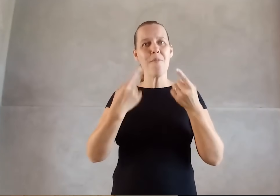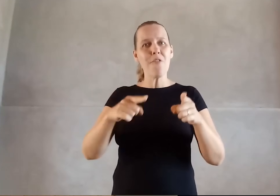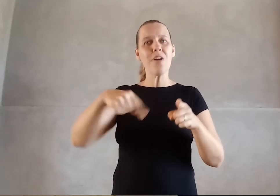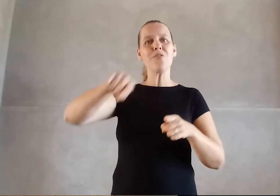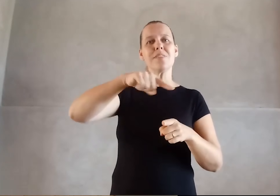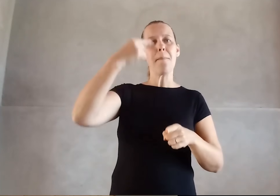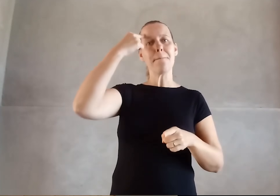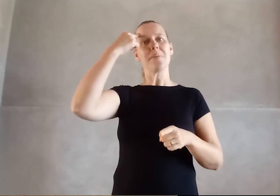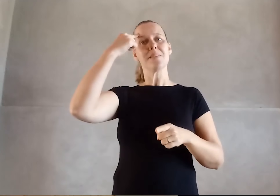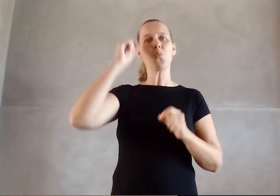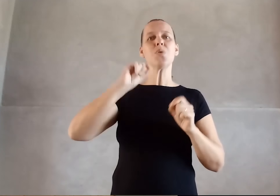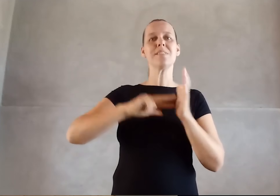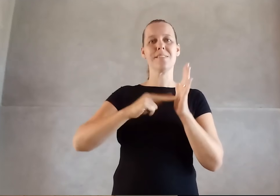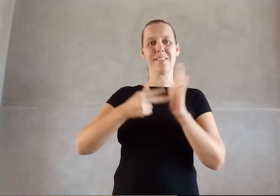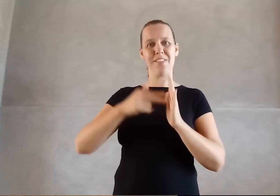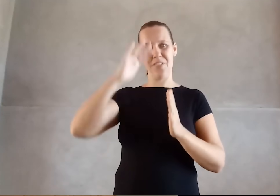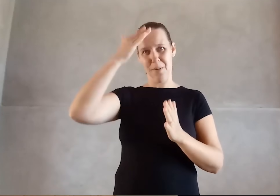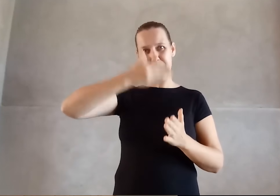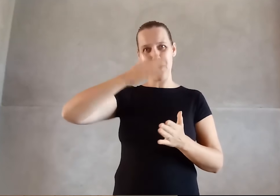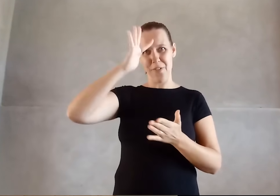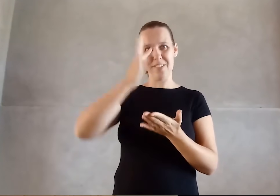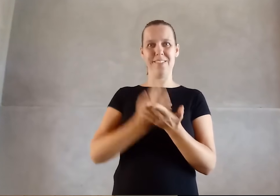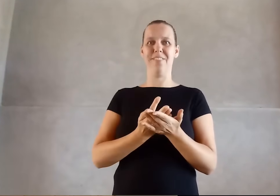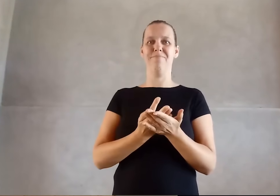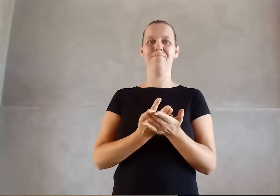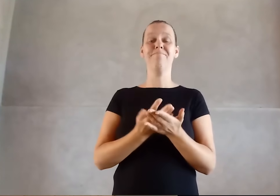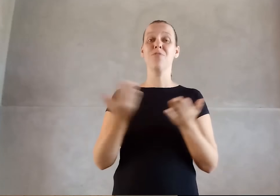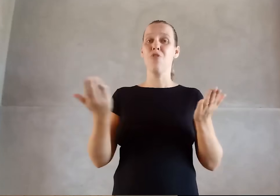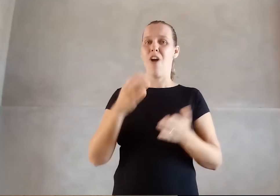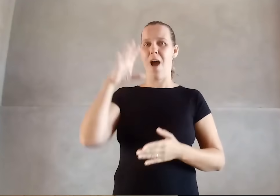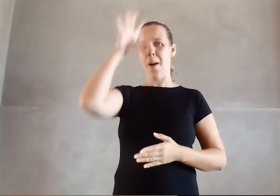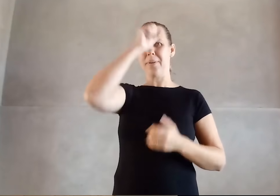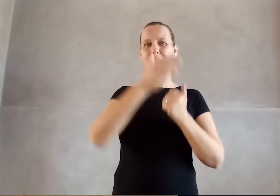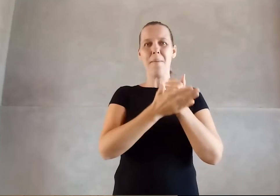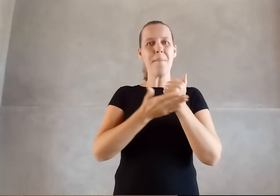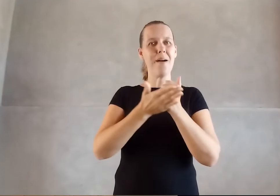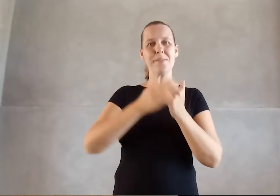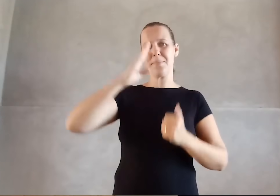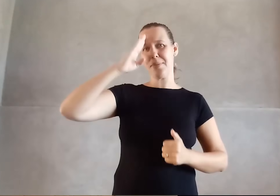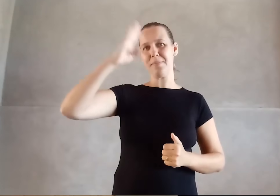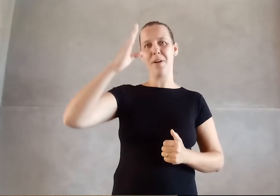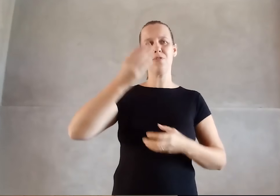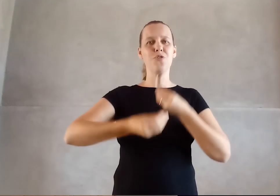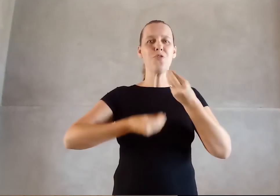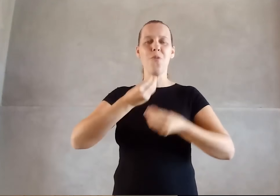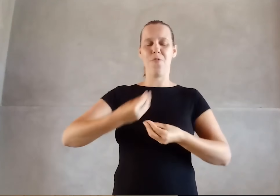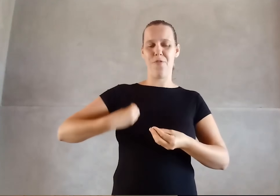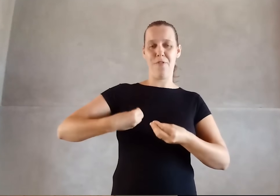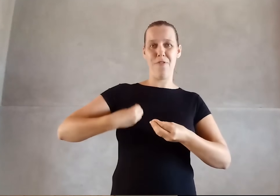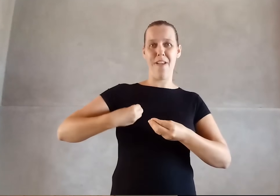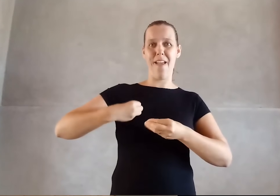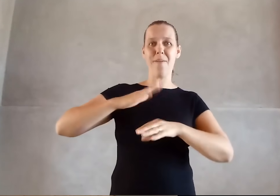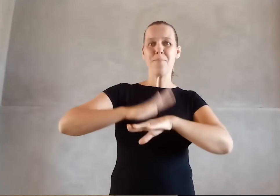de Tiago. E eu queria realmente convidar você hoje a pensar um pouco diferente acerca de provação. Hoje nós vamos